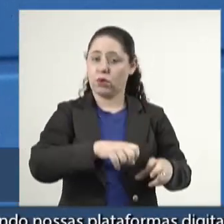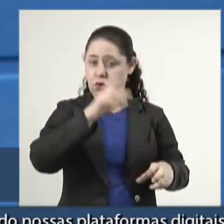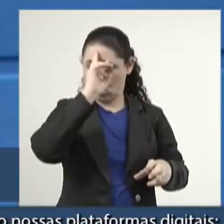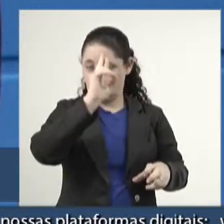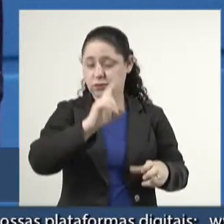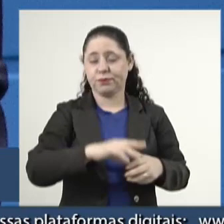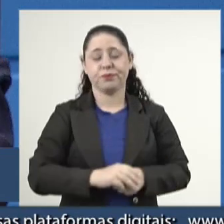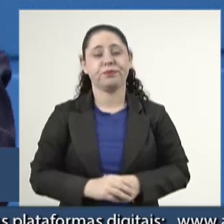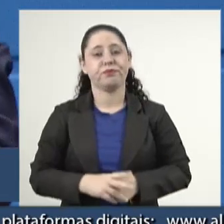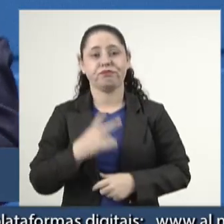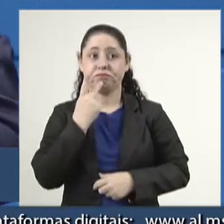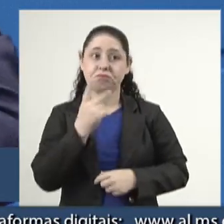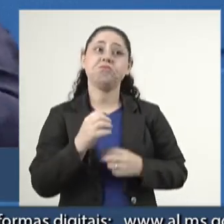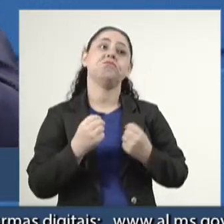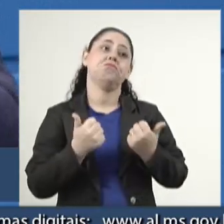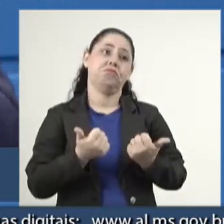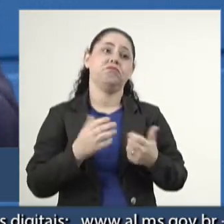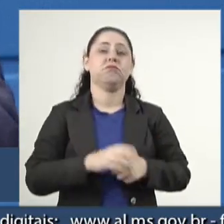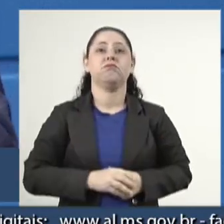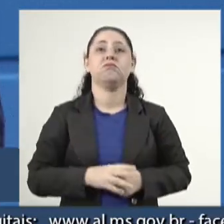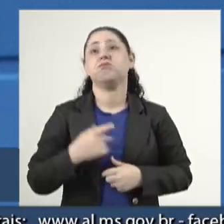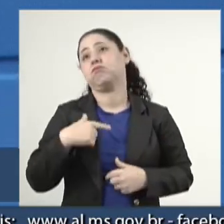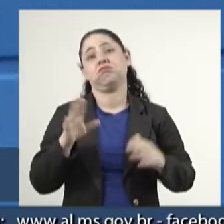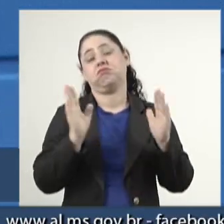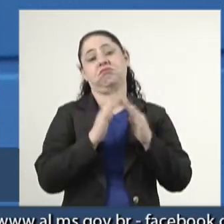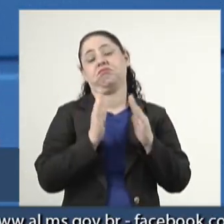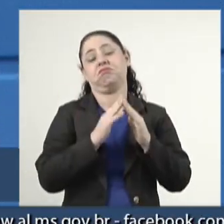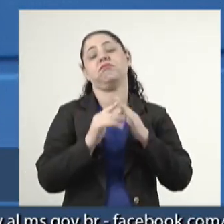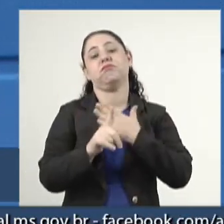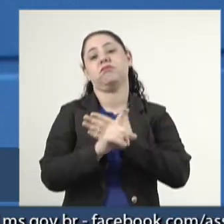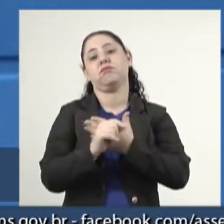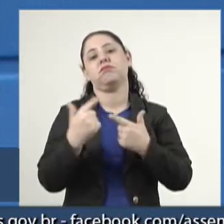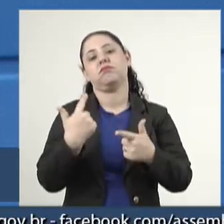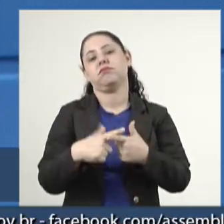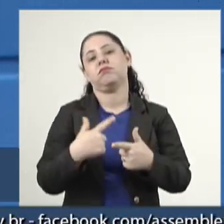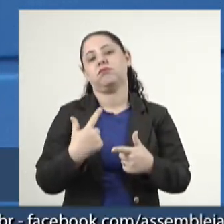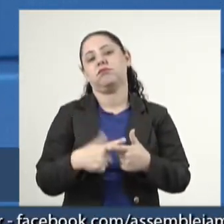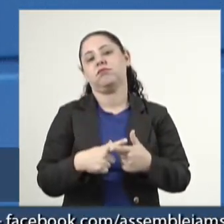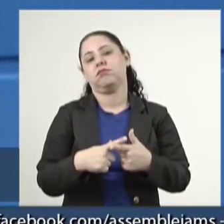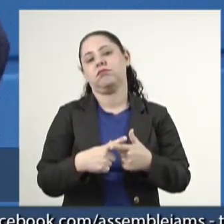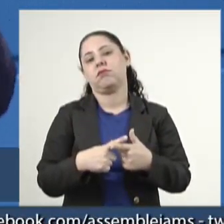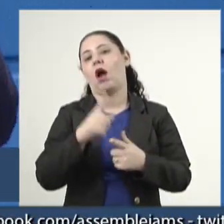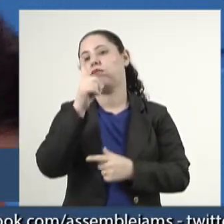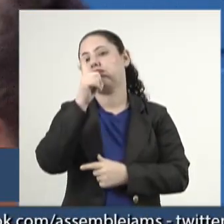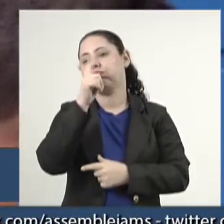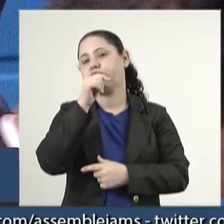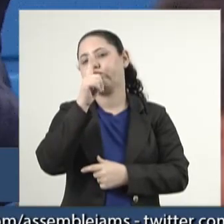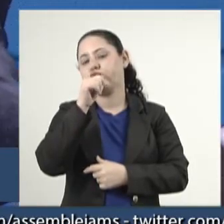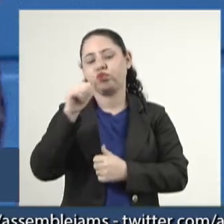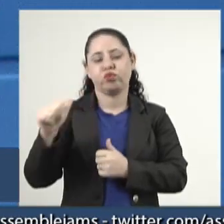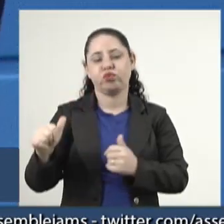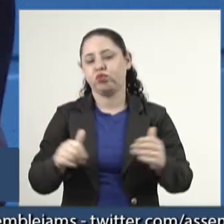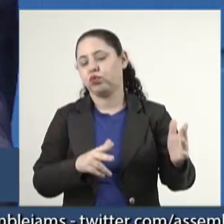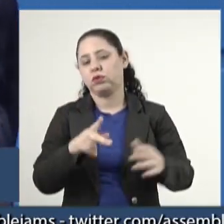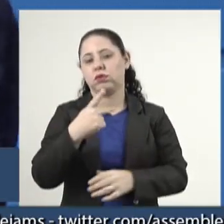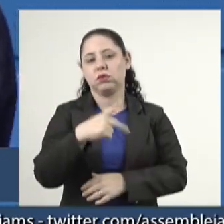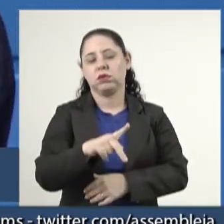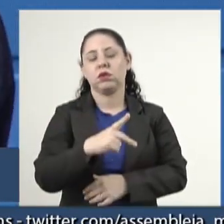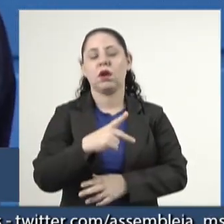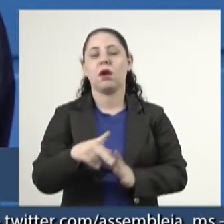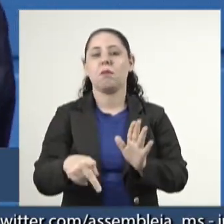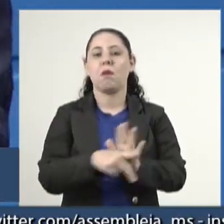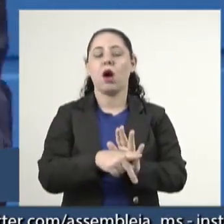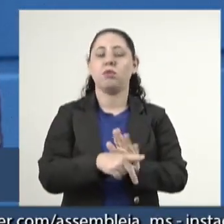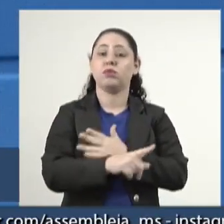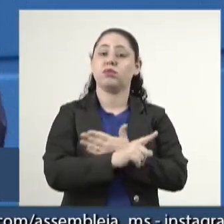rural, e dizer, bom, eu moro no Pantanal, porque a água do Paraguai é a bacia